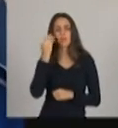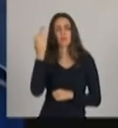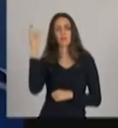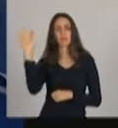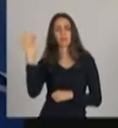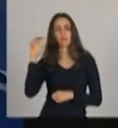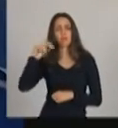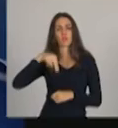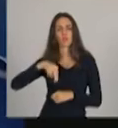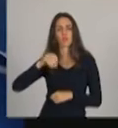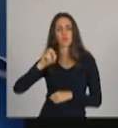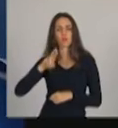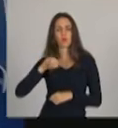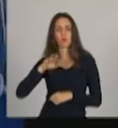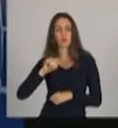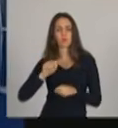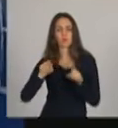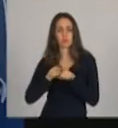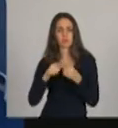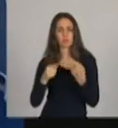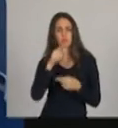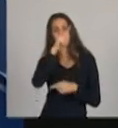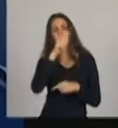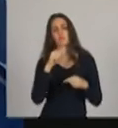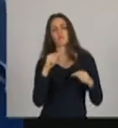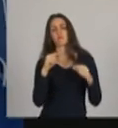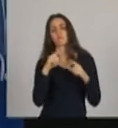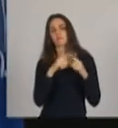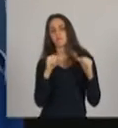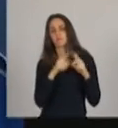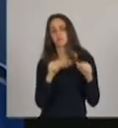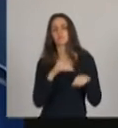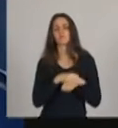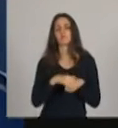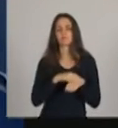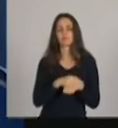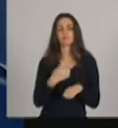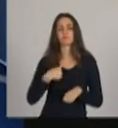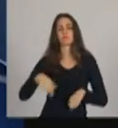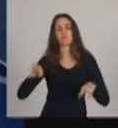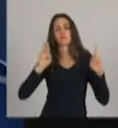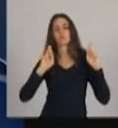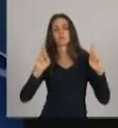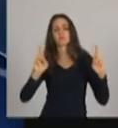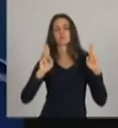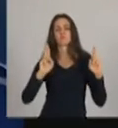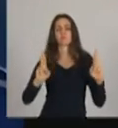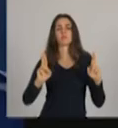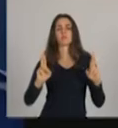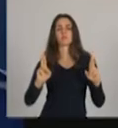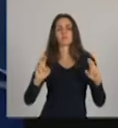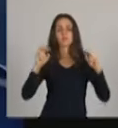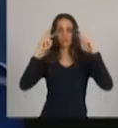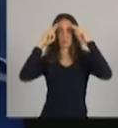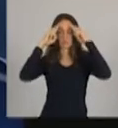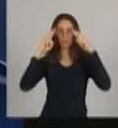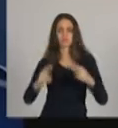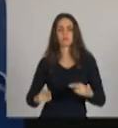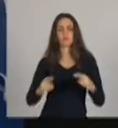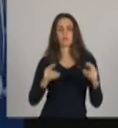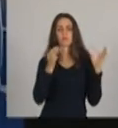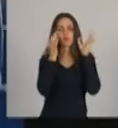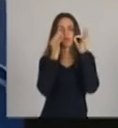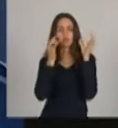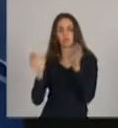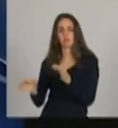mantendo entendimento com os diretores em Brasília e nós esperamos que o respeito e a